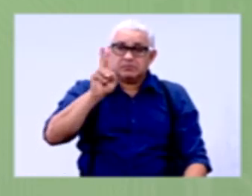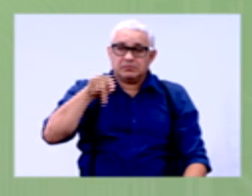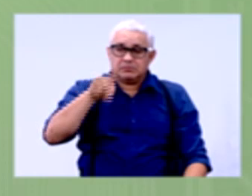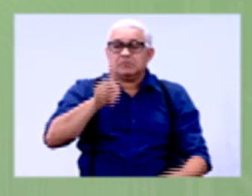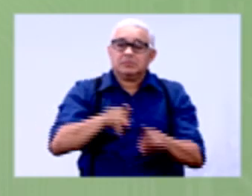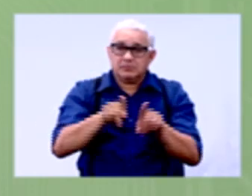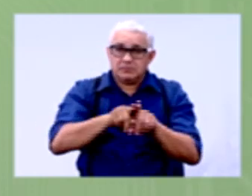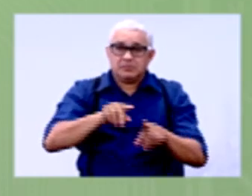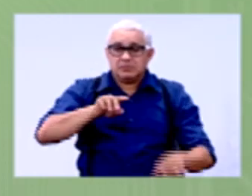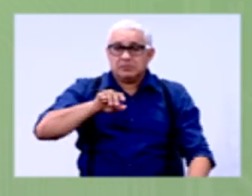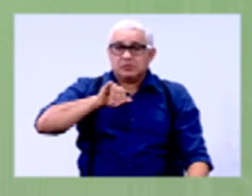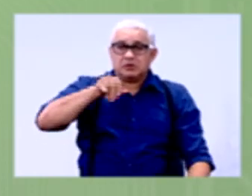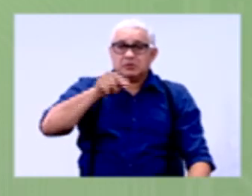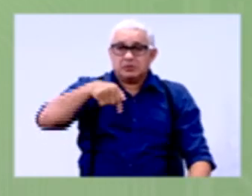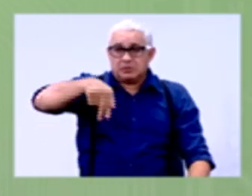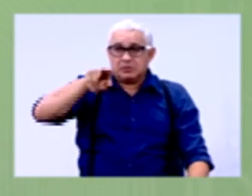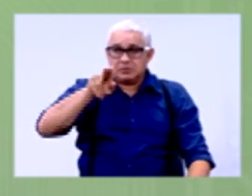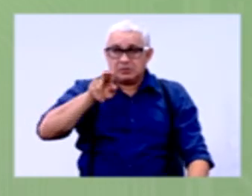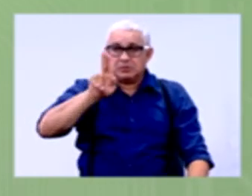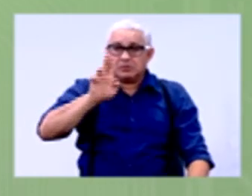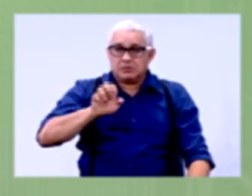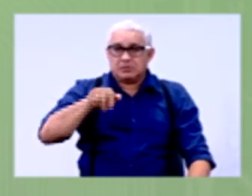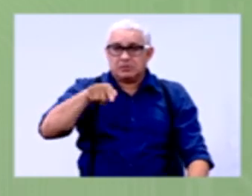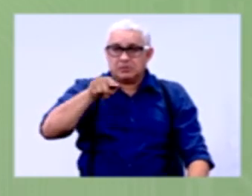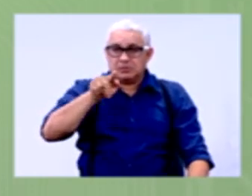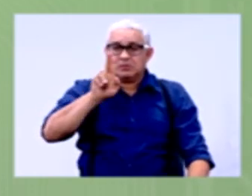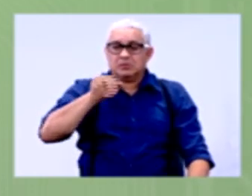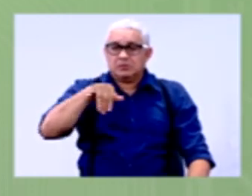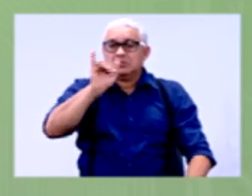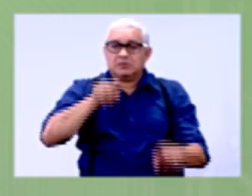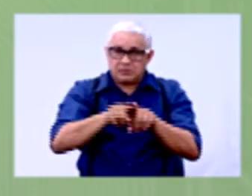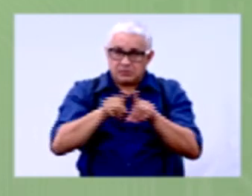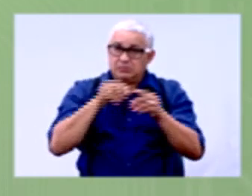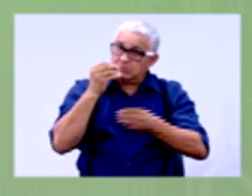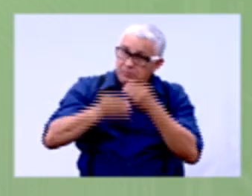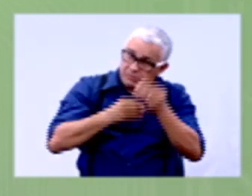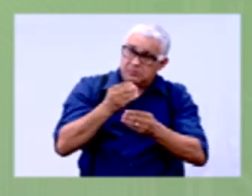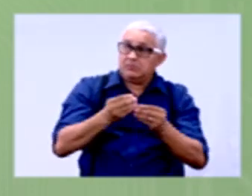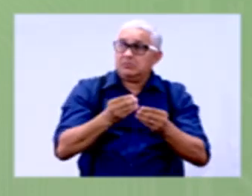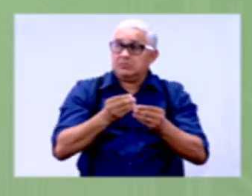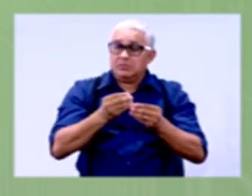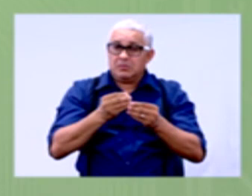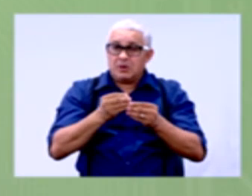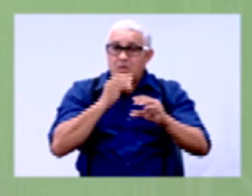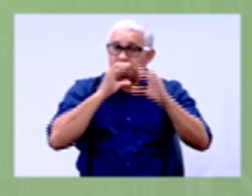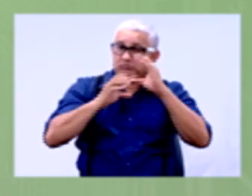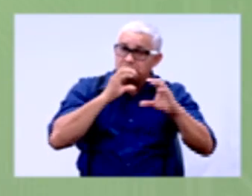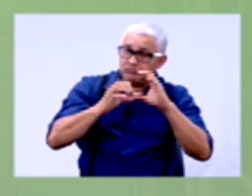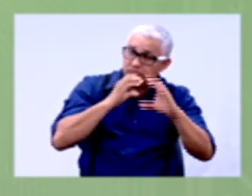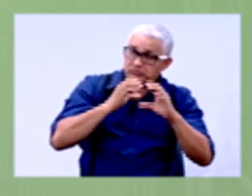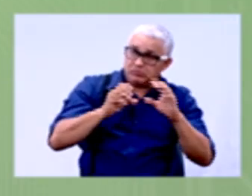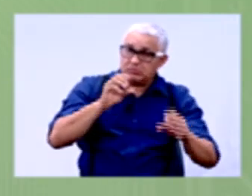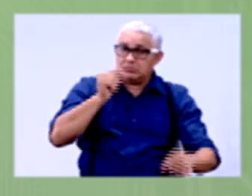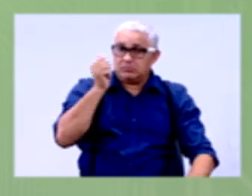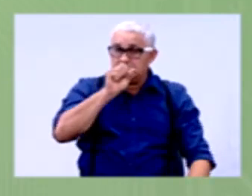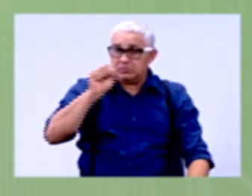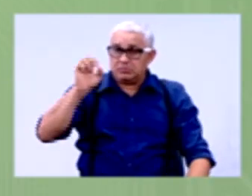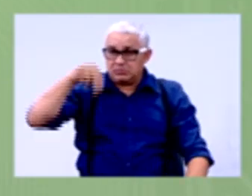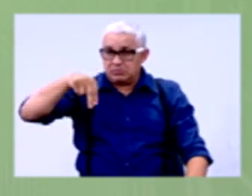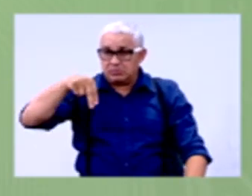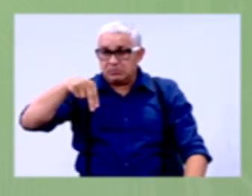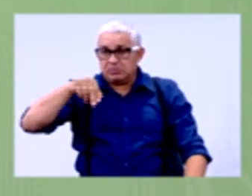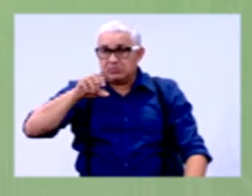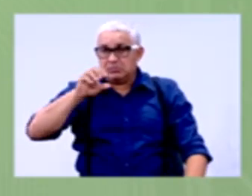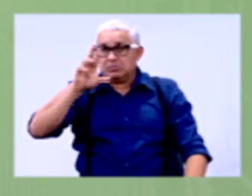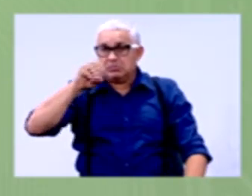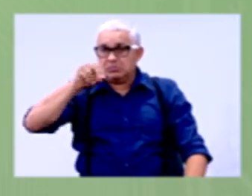comunicação assíncrona com AJAX, certo? Então, lembrem-se bem aqui dessa palavrinha aqui, jQuery. Ele é a chave para